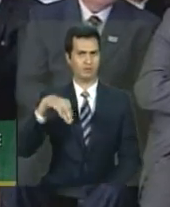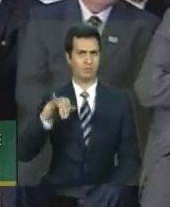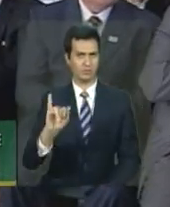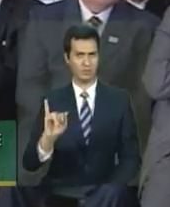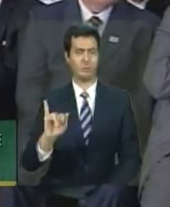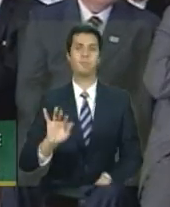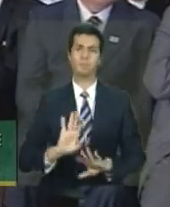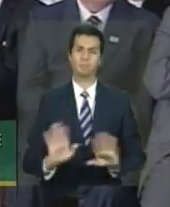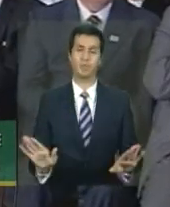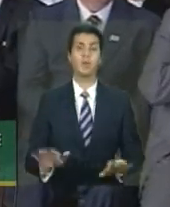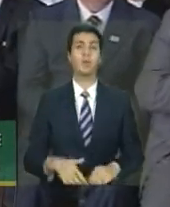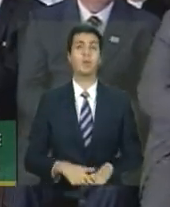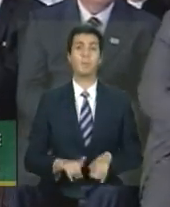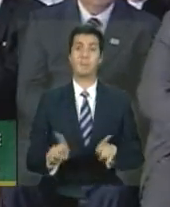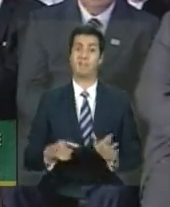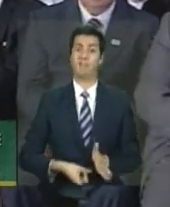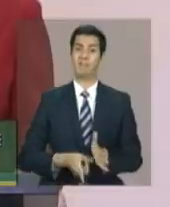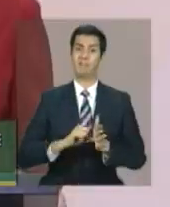que um dia,